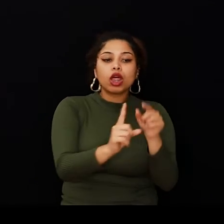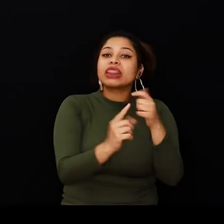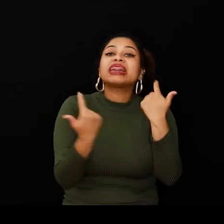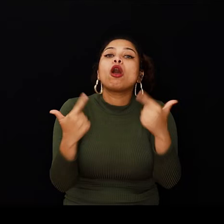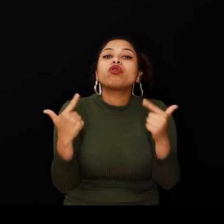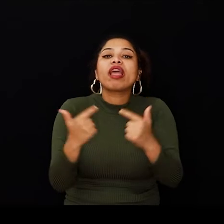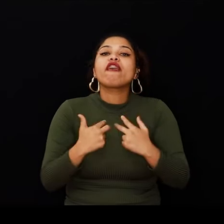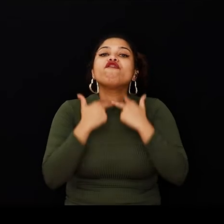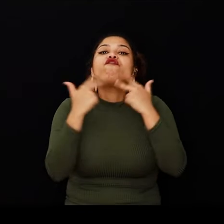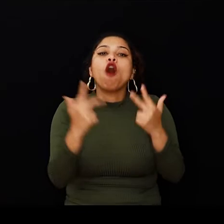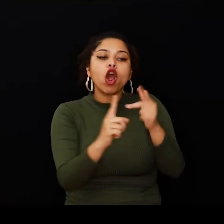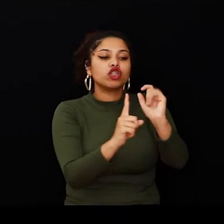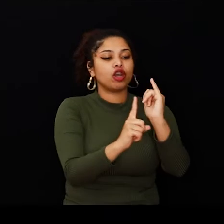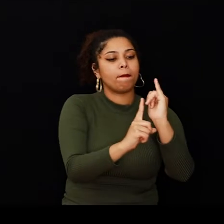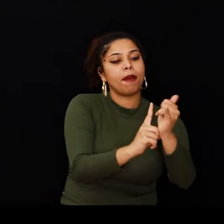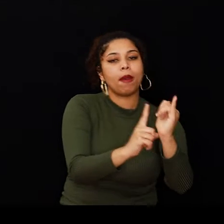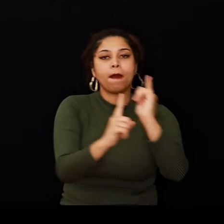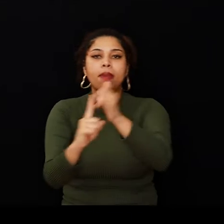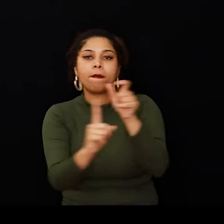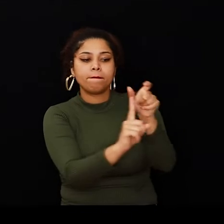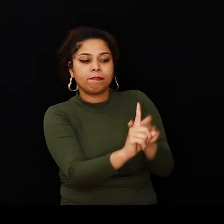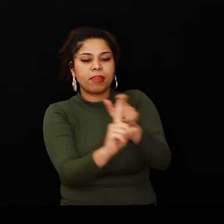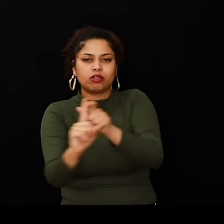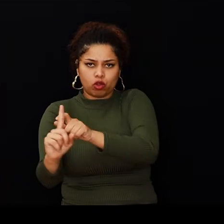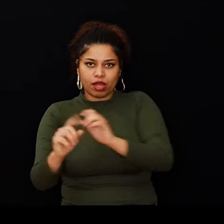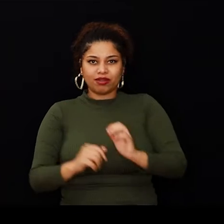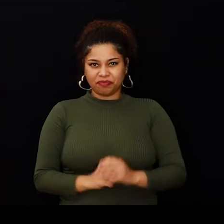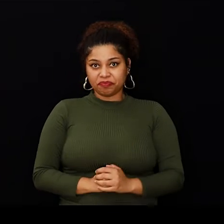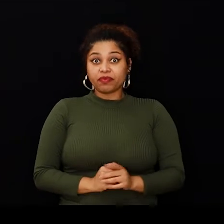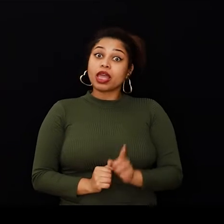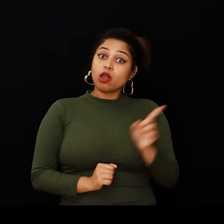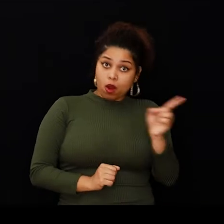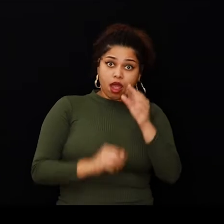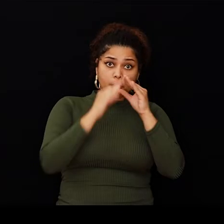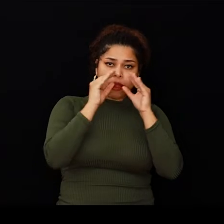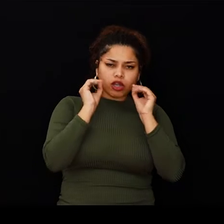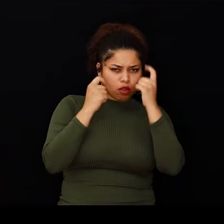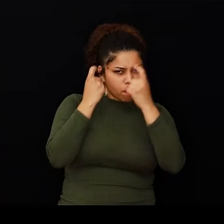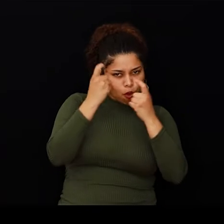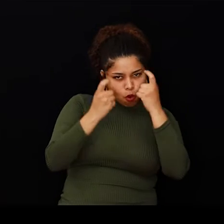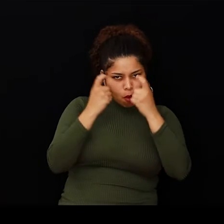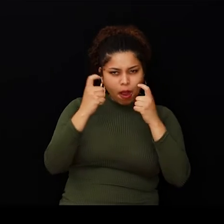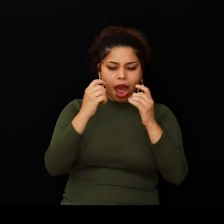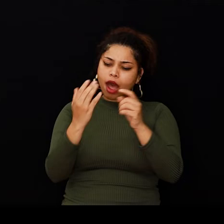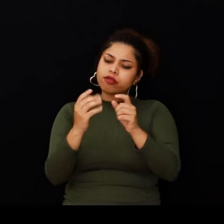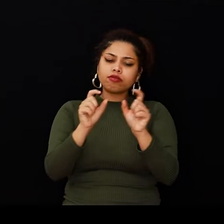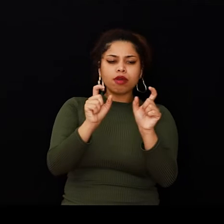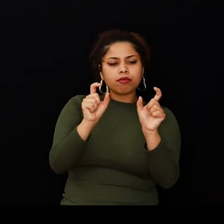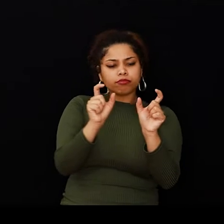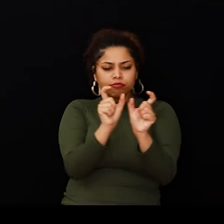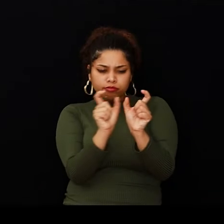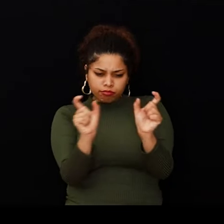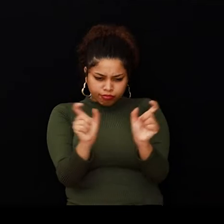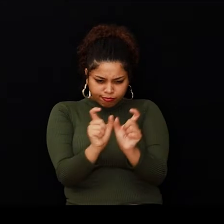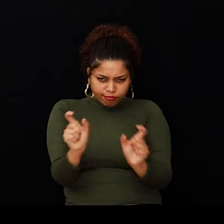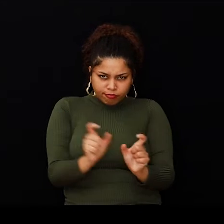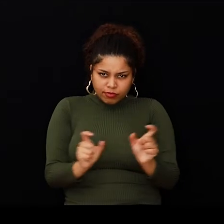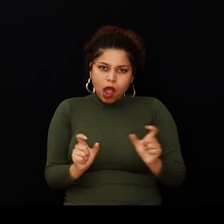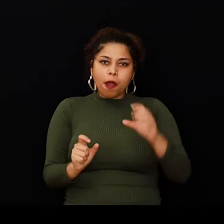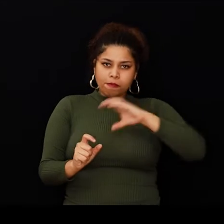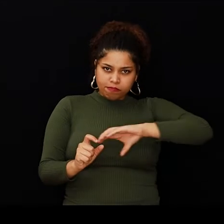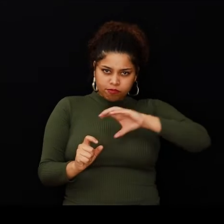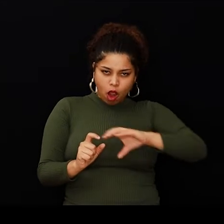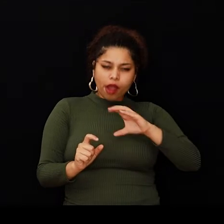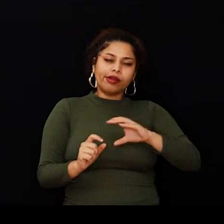pouco da origem das vozes, né? Então isso é algo que ele tá bastante preocupado, né, em trabalhar esses elementos,